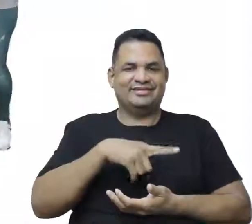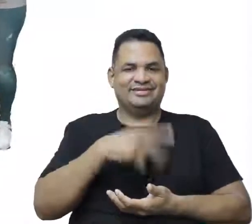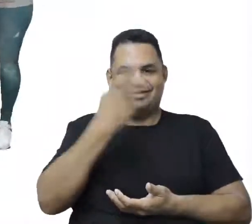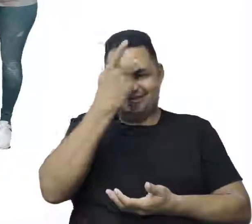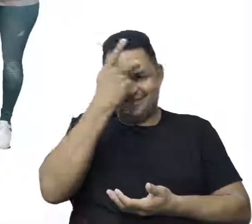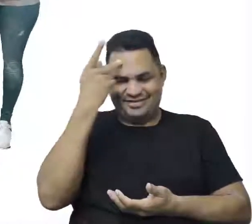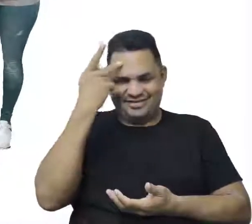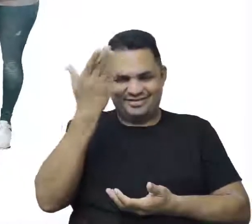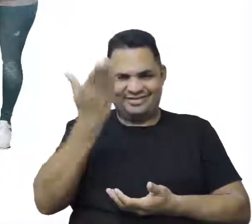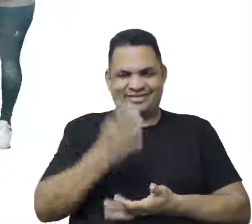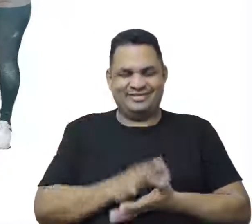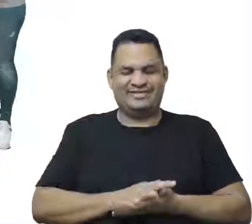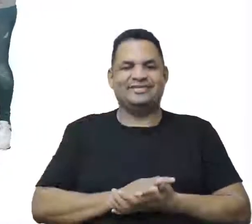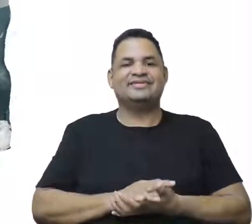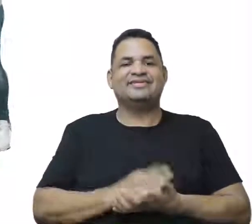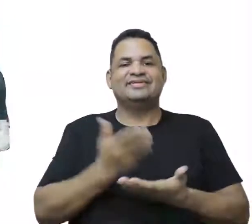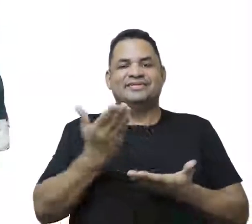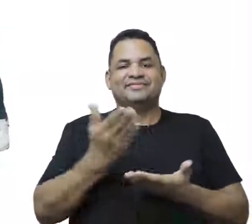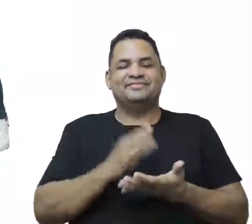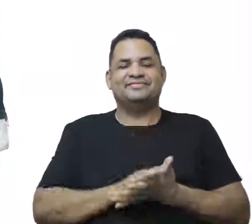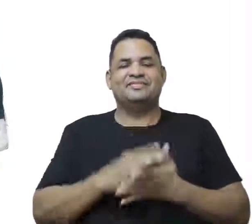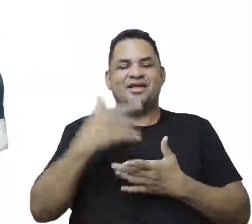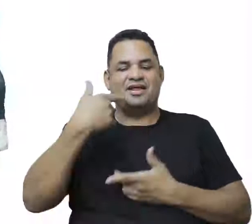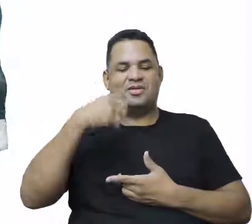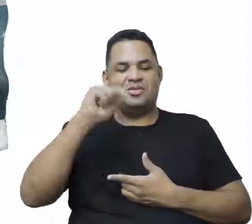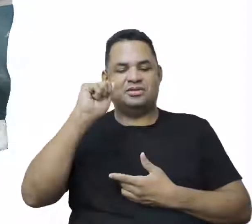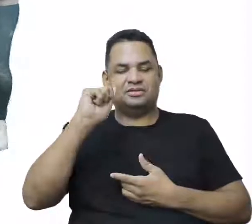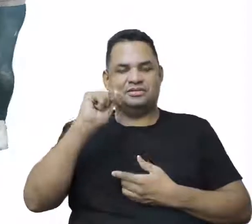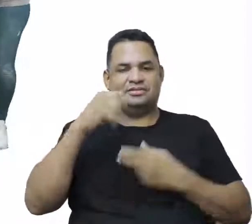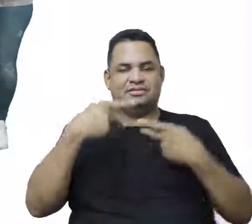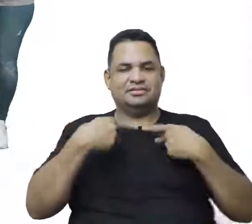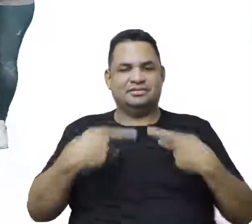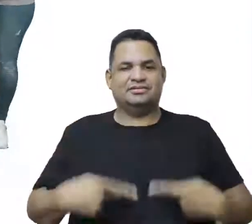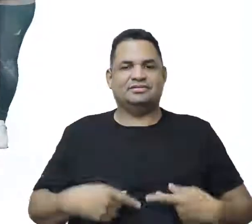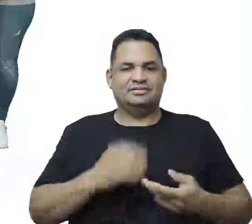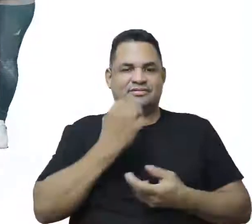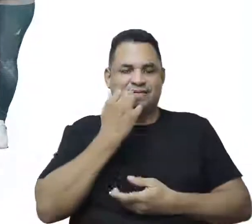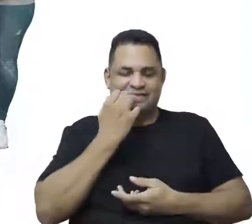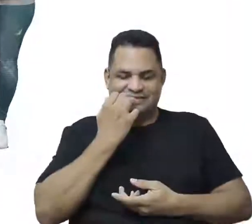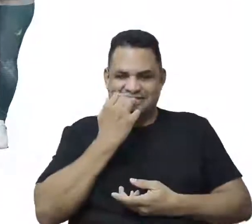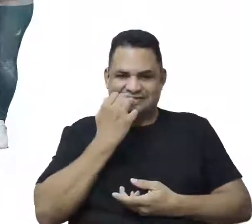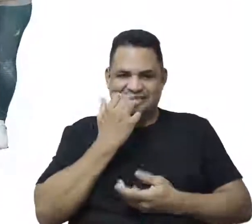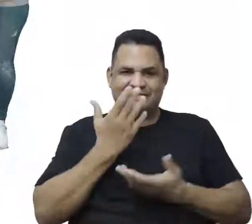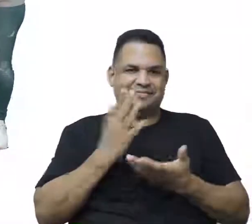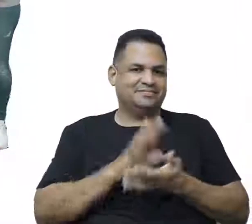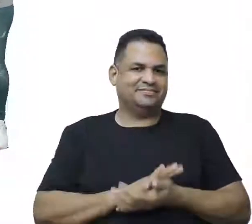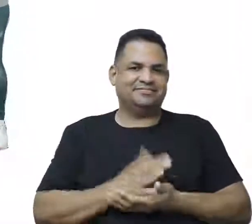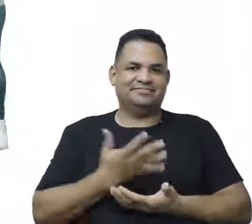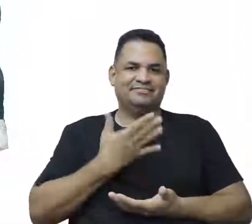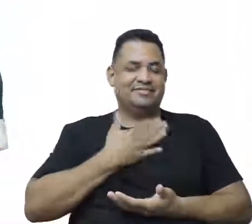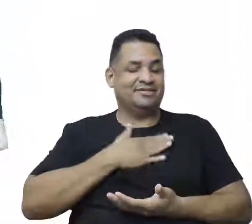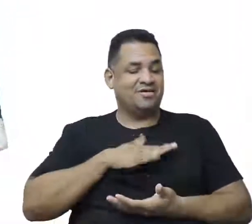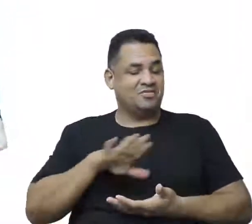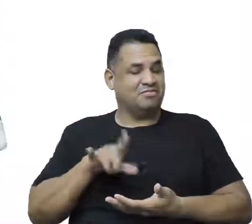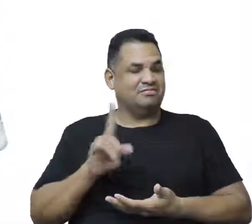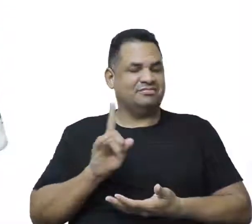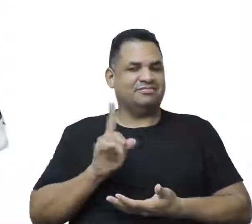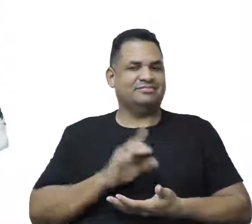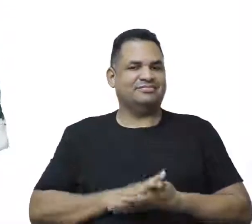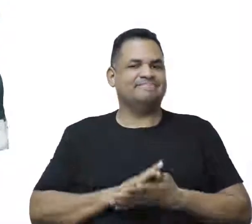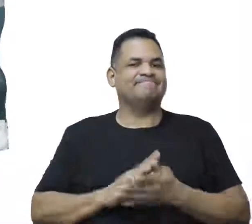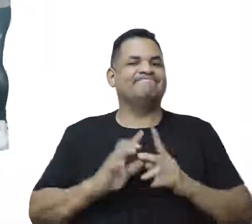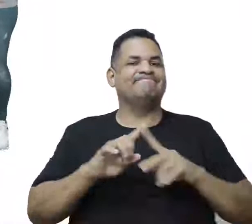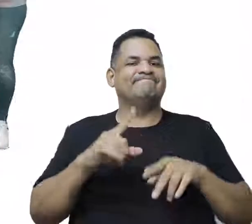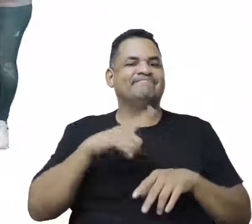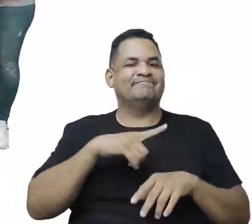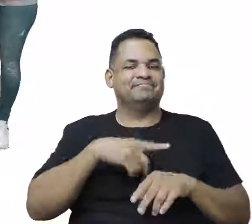né? Linguagem corporal aqui, o pessoal se entregando. Roer unha, eu também não gosto. Eu não tenho problema, mas eu tenho gente